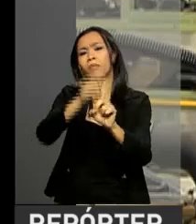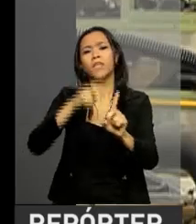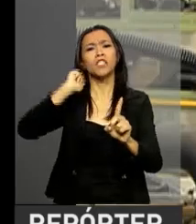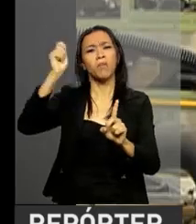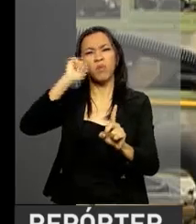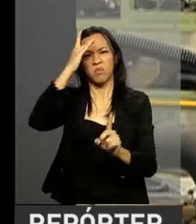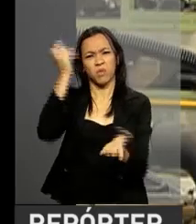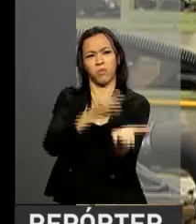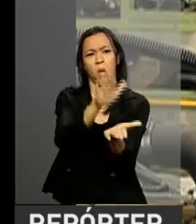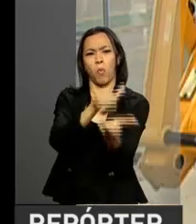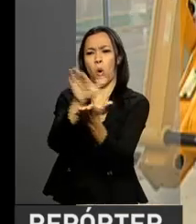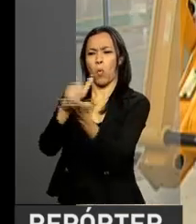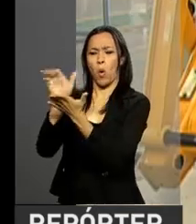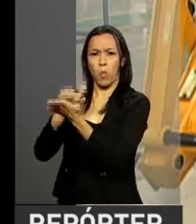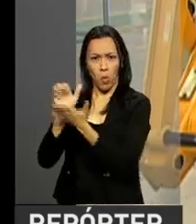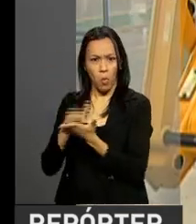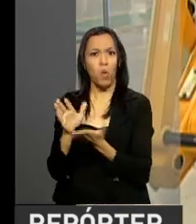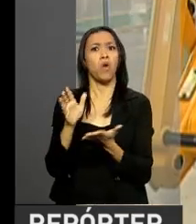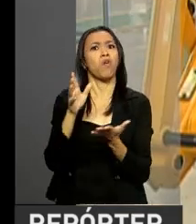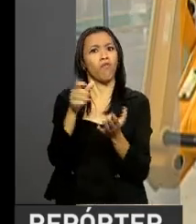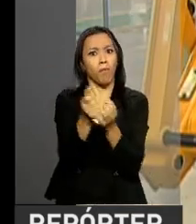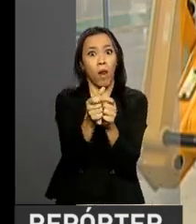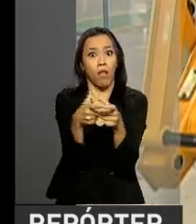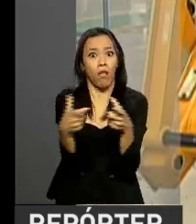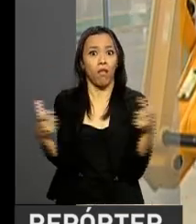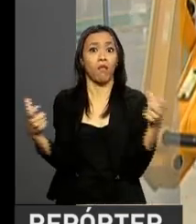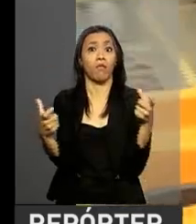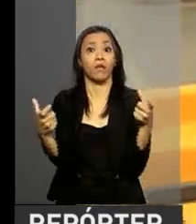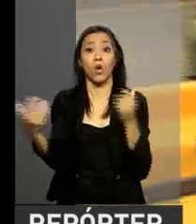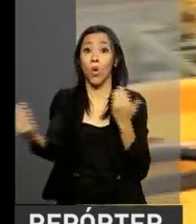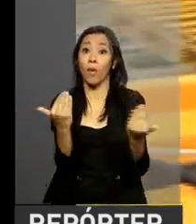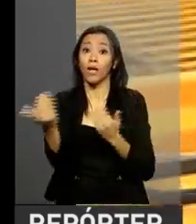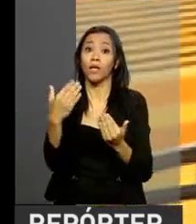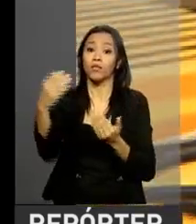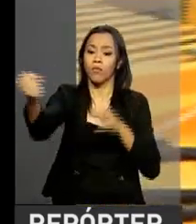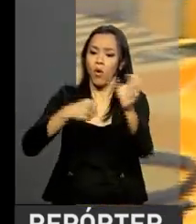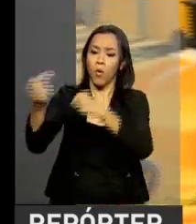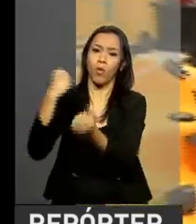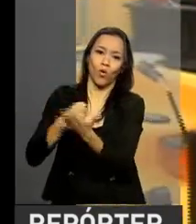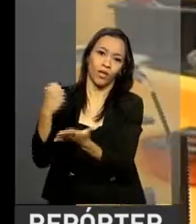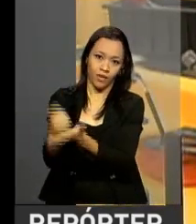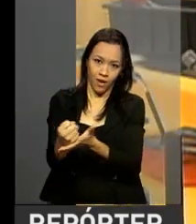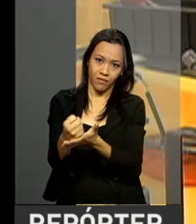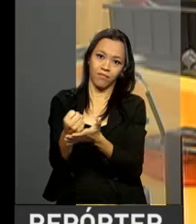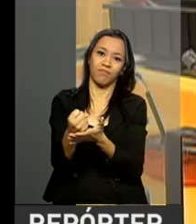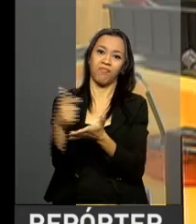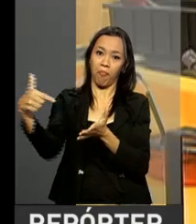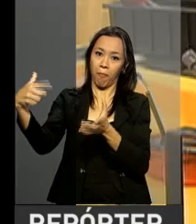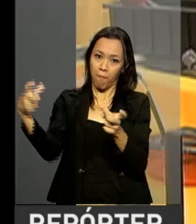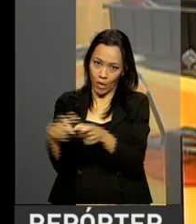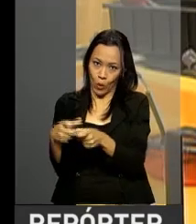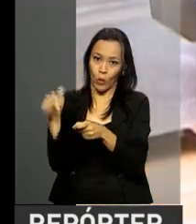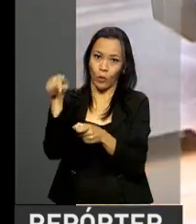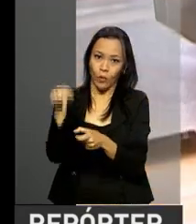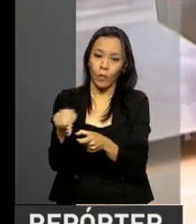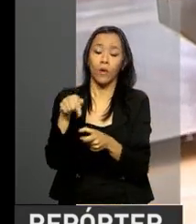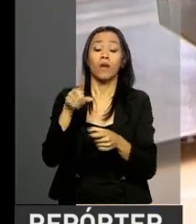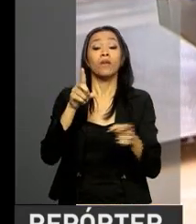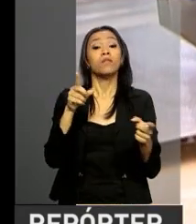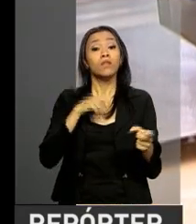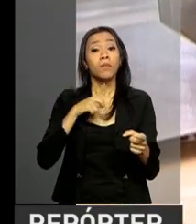demitidas foi maior que o número de pessoas contratadas apesar do resultado negativo houve uma